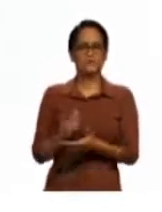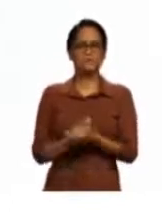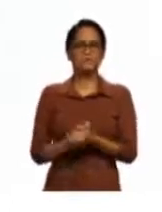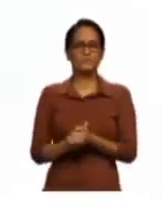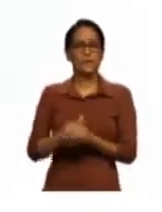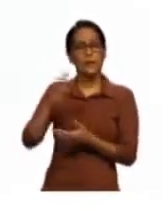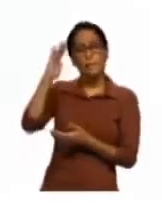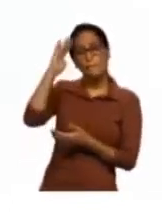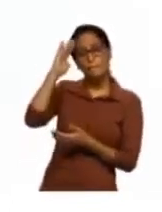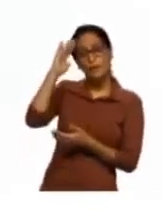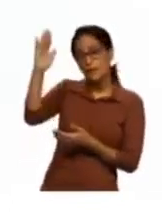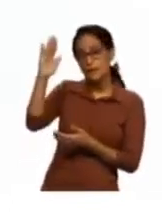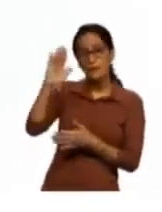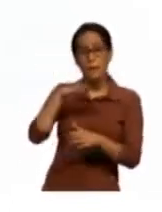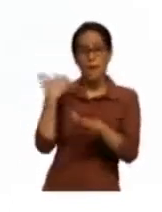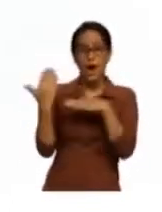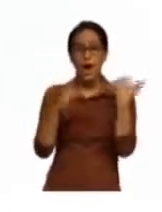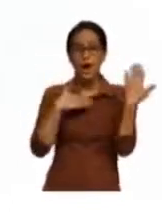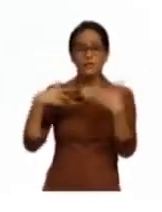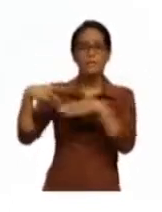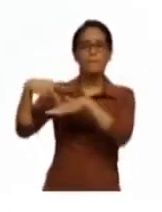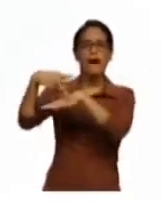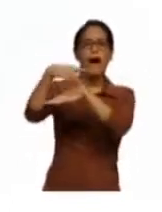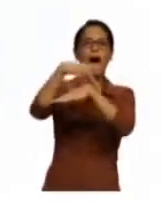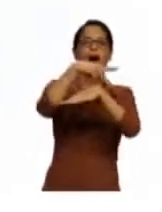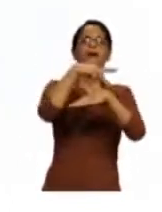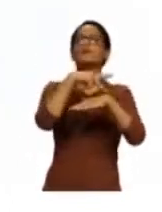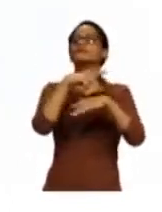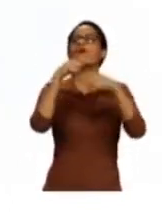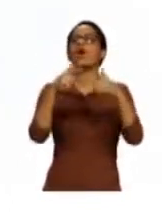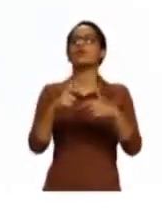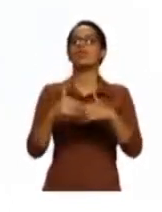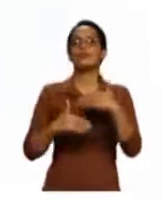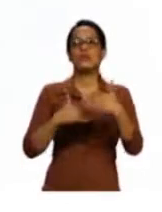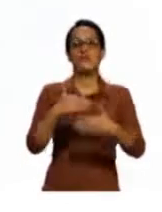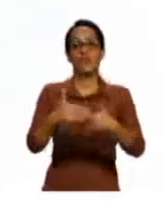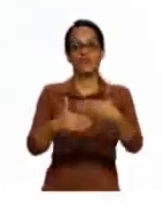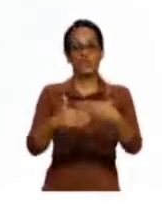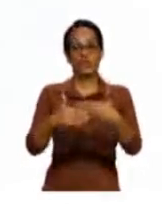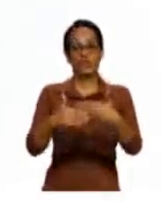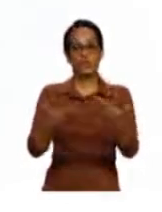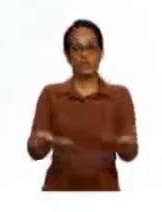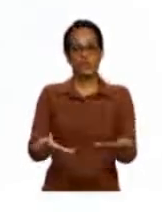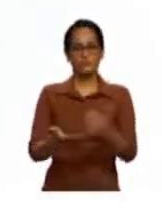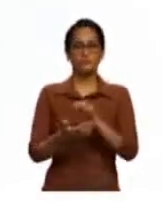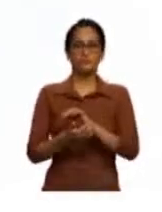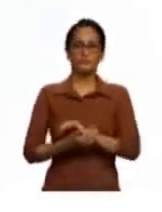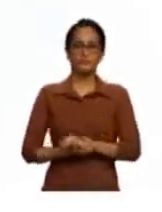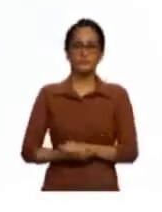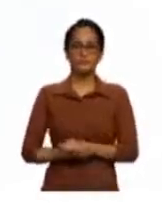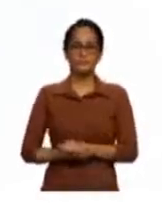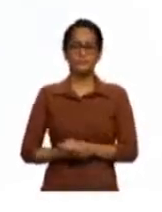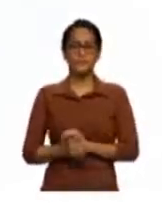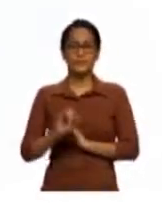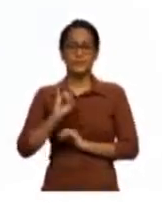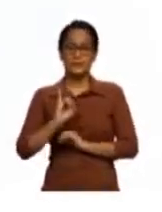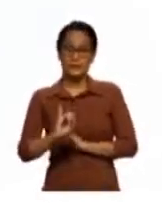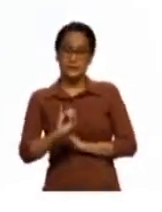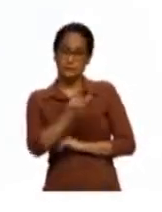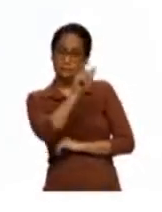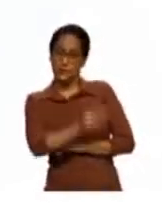principais causas de morte em países desenvolvidos. Se eu tenho uma boa qualidade de